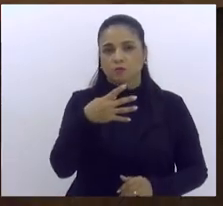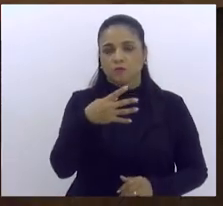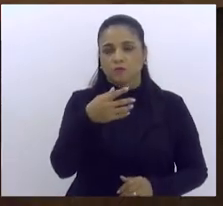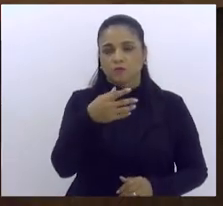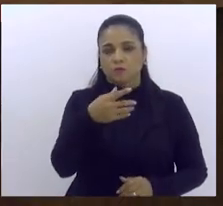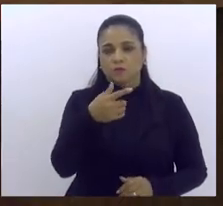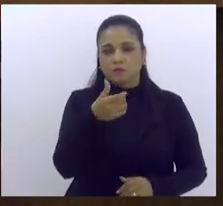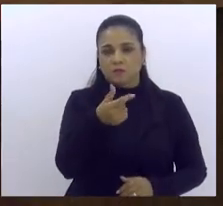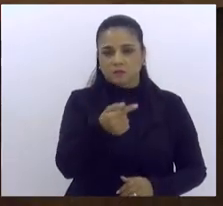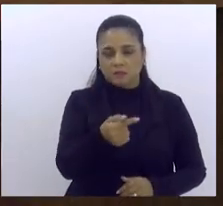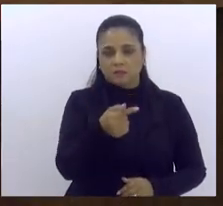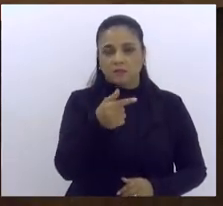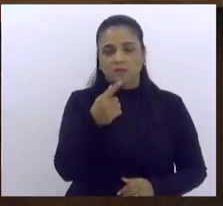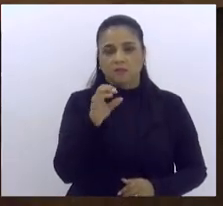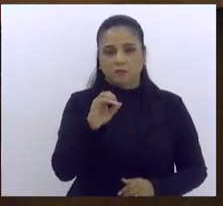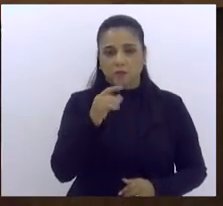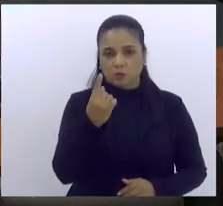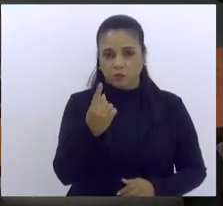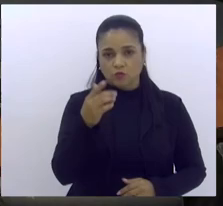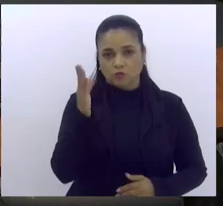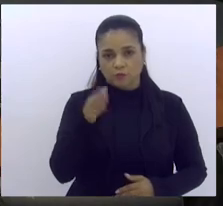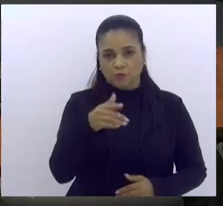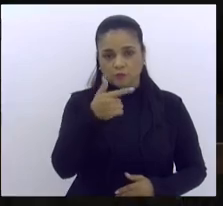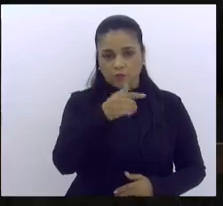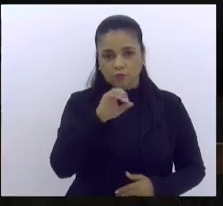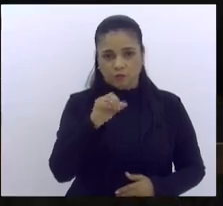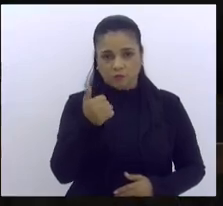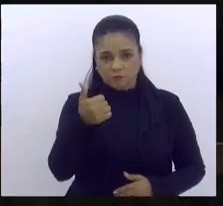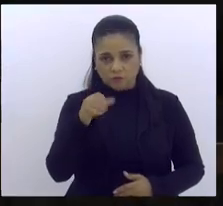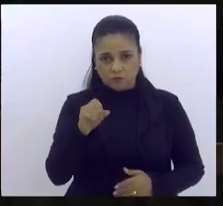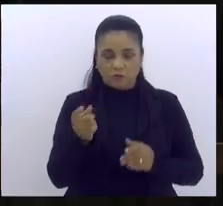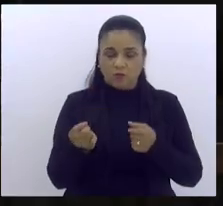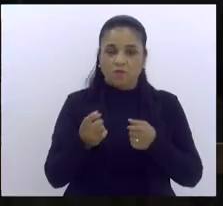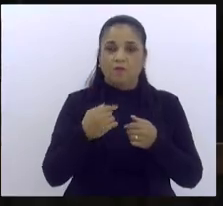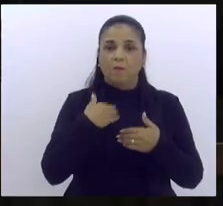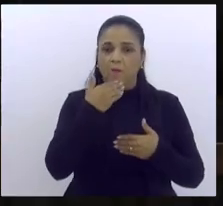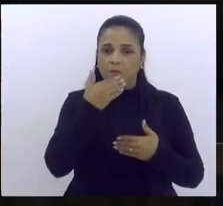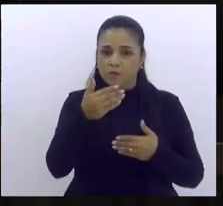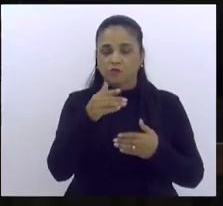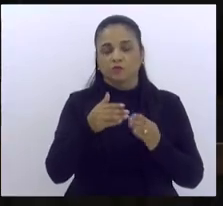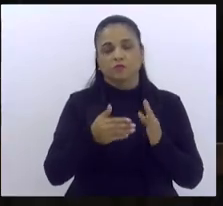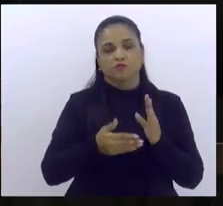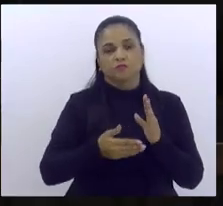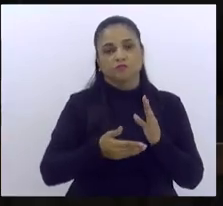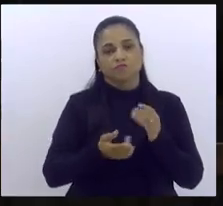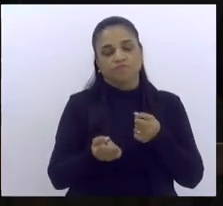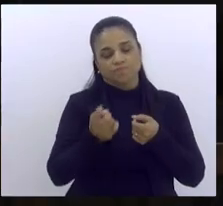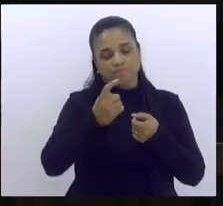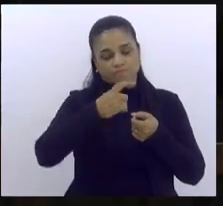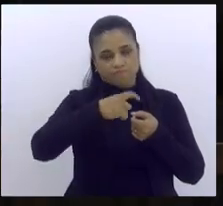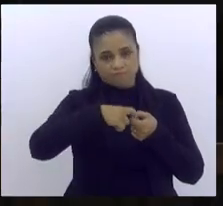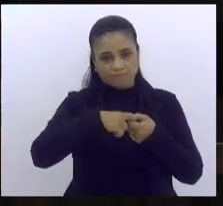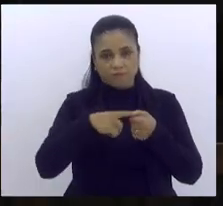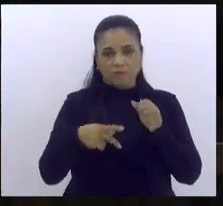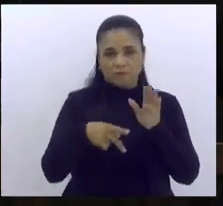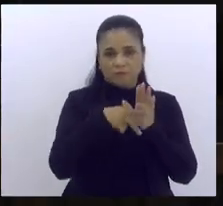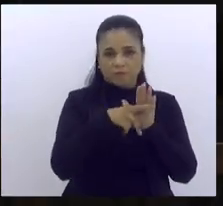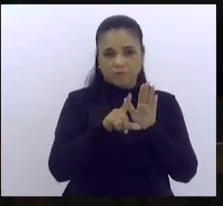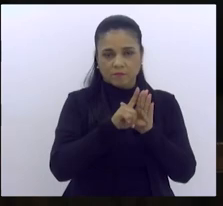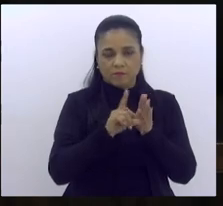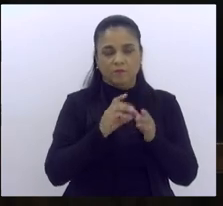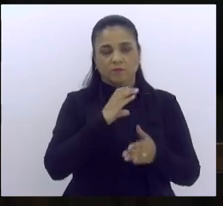de 2018. Perfeito. A presidência defere o pedido de Vossa Excelência e remete o PL à